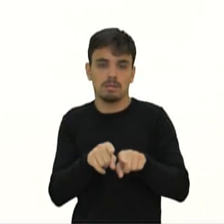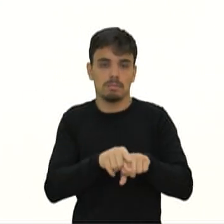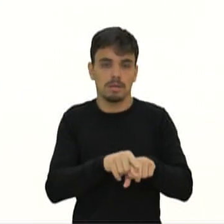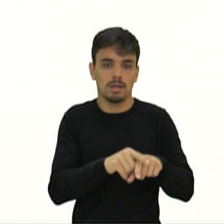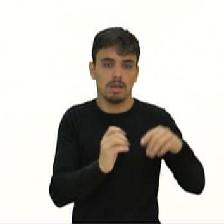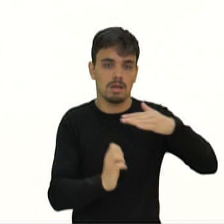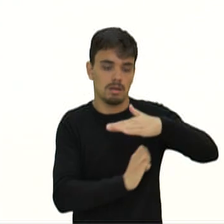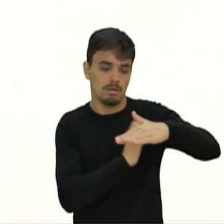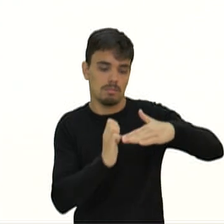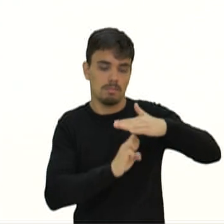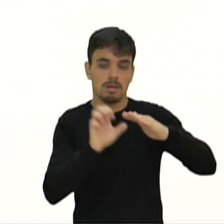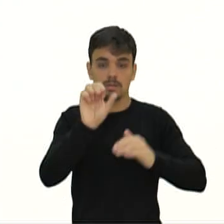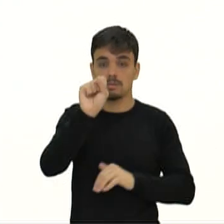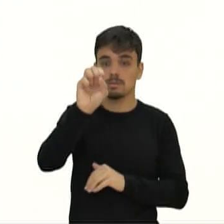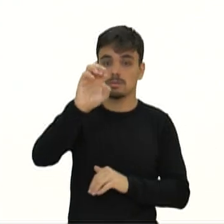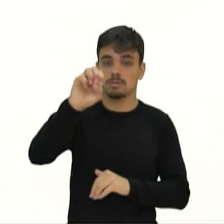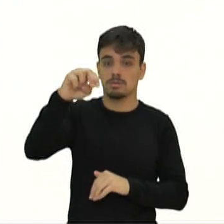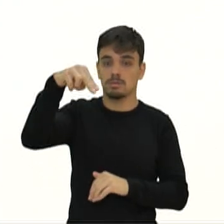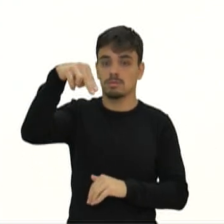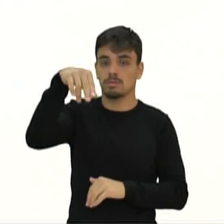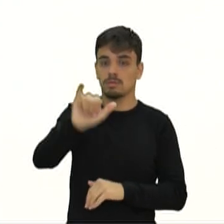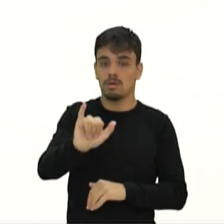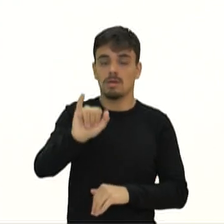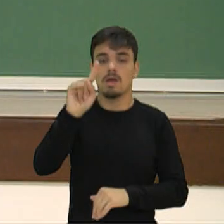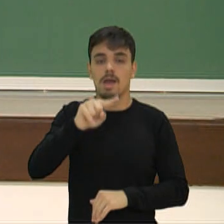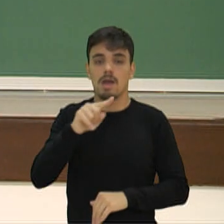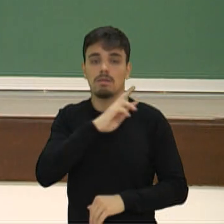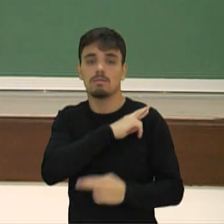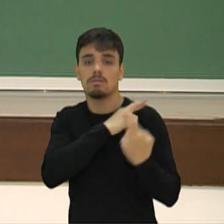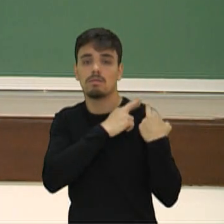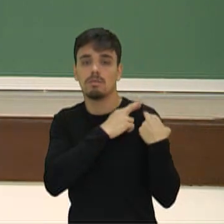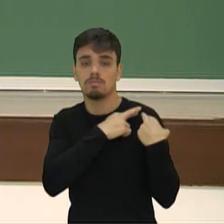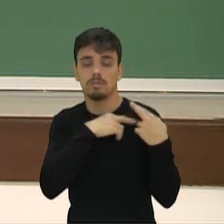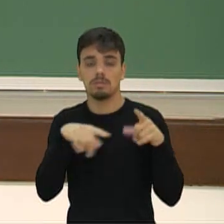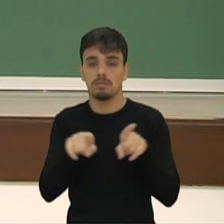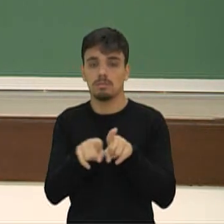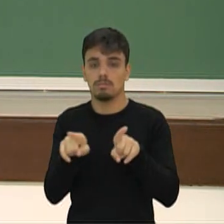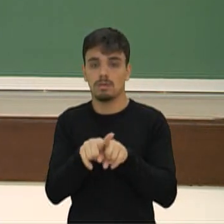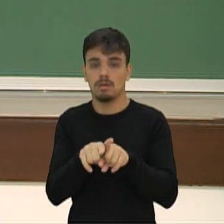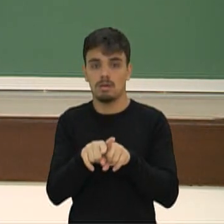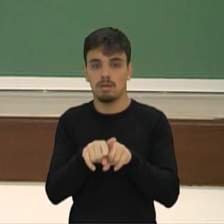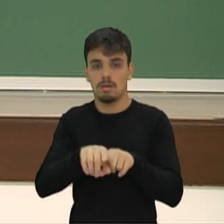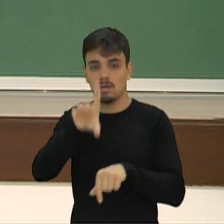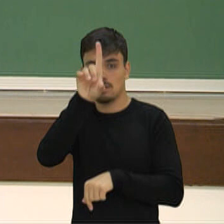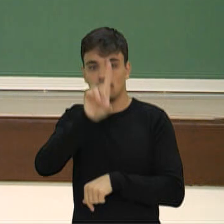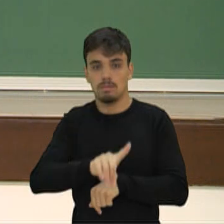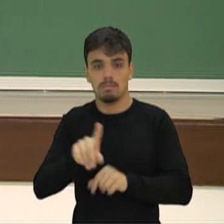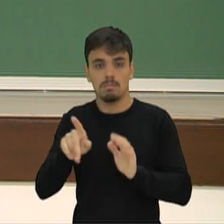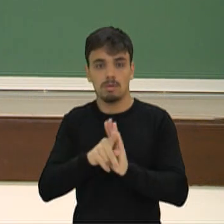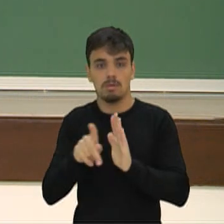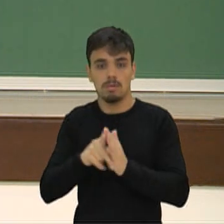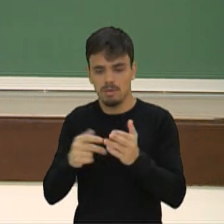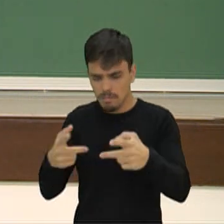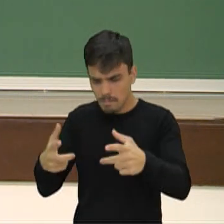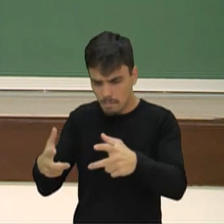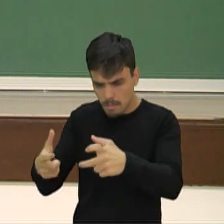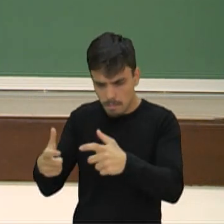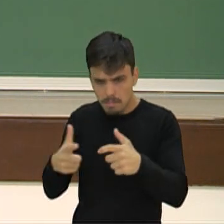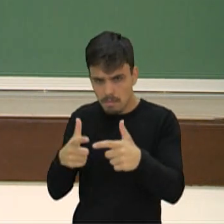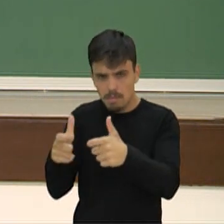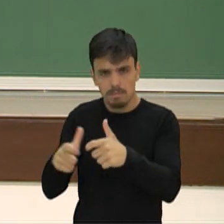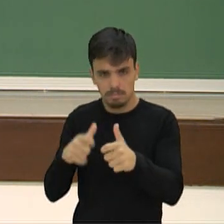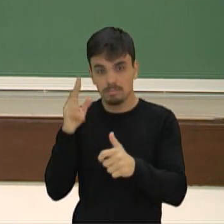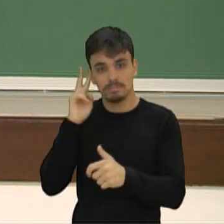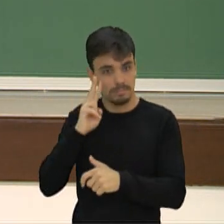empresa que é chamada Sony. A empresa que é responsável ou que é detentora dos direitos do PlayStation. O que acontece? Se você